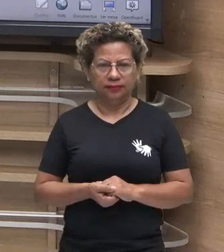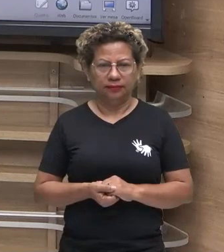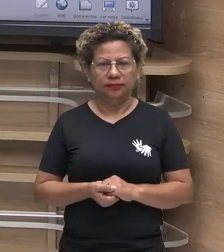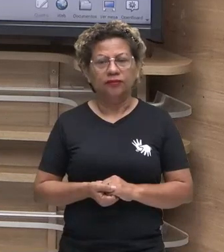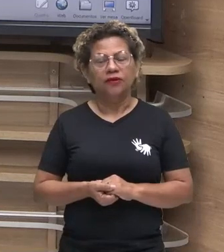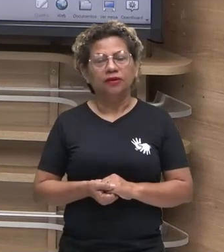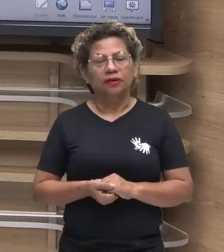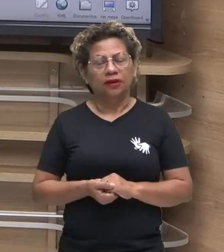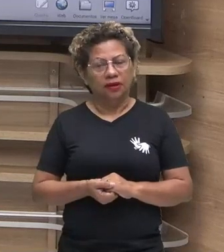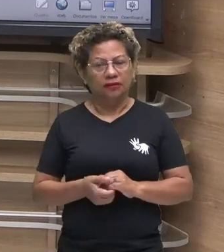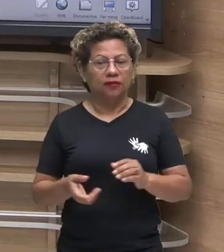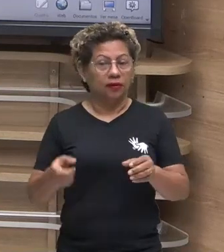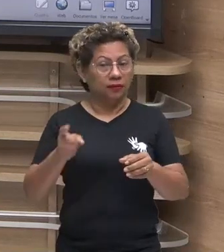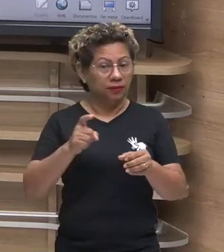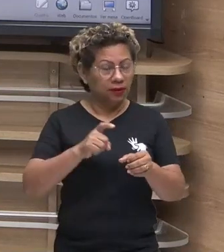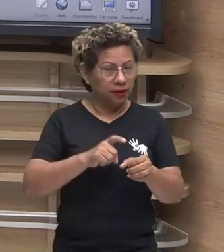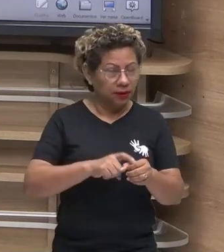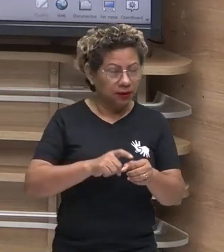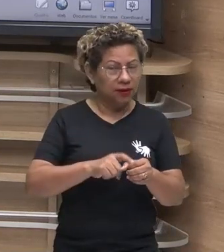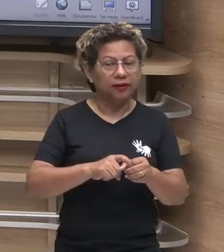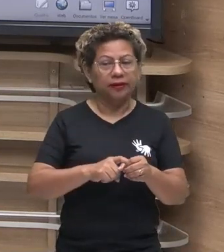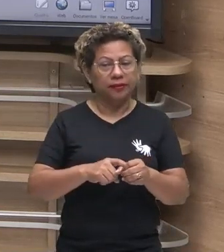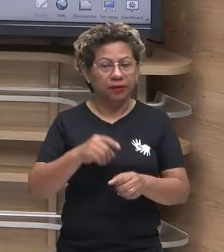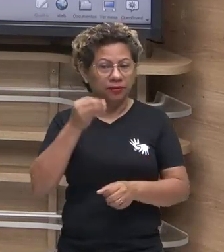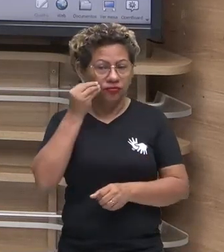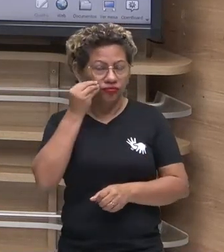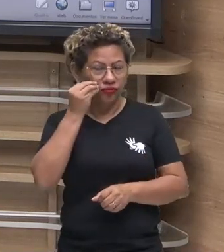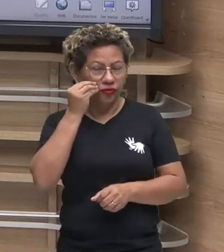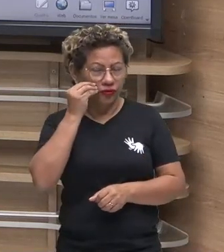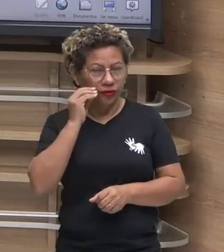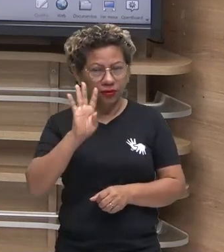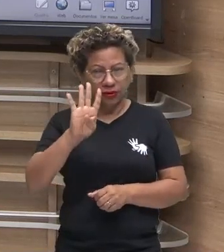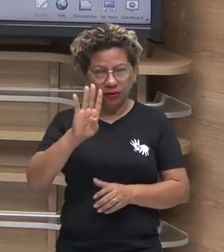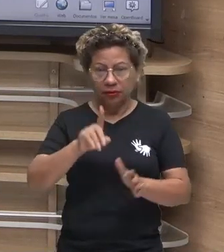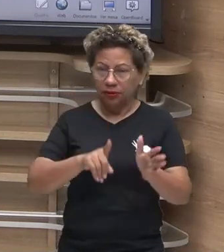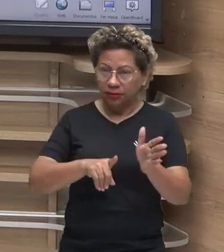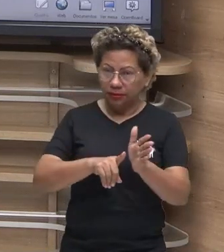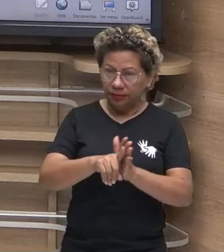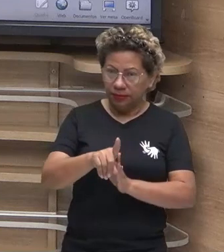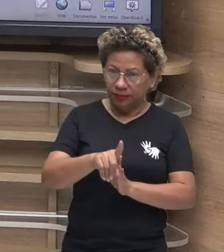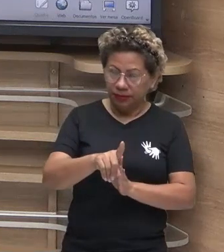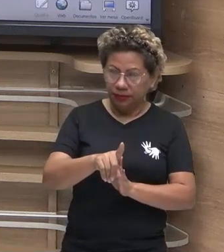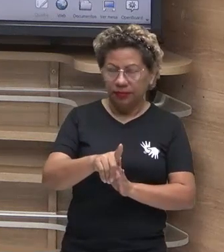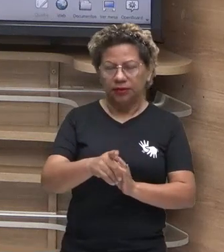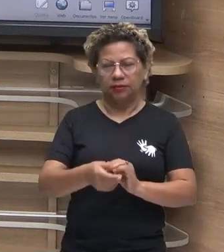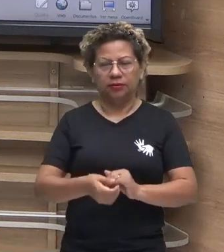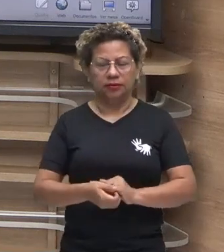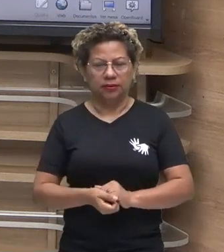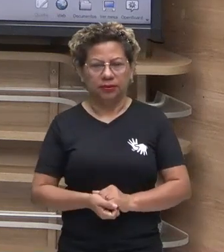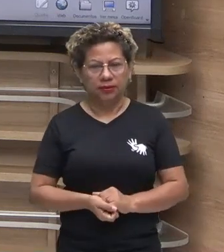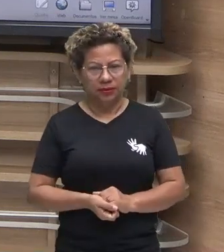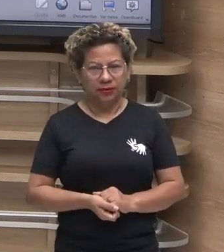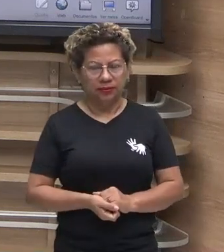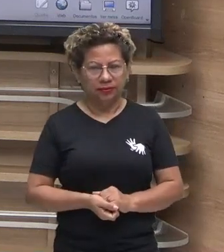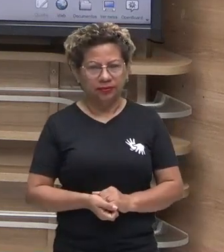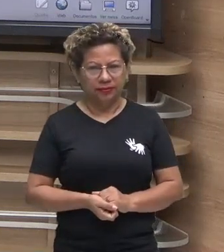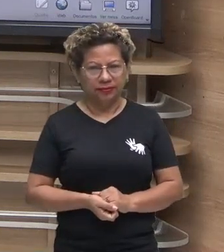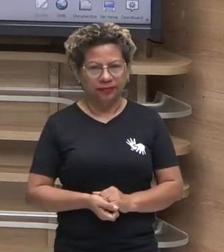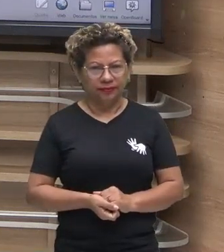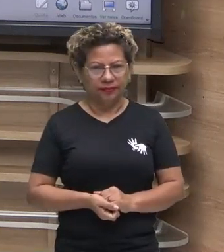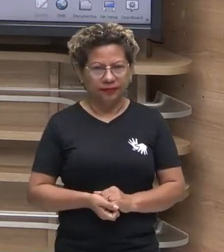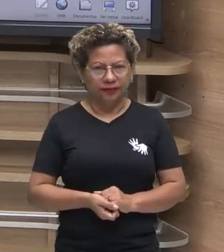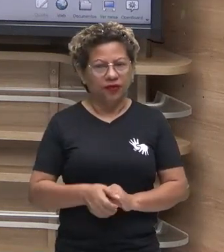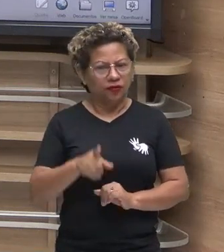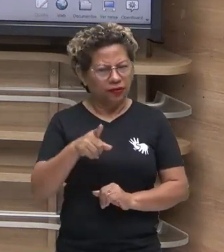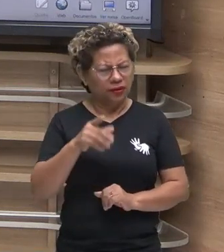estamos de volta. Vamos encerrar essa nossa atividade praticando com a nossa quarta questão da disciplina de ciências, que vocês